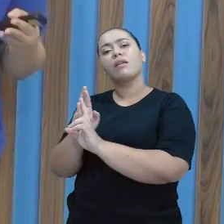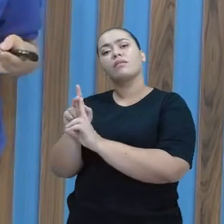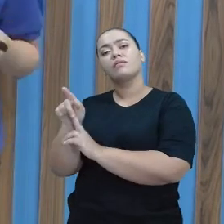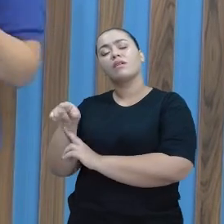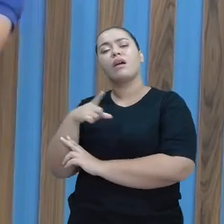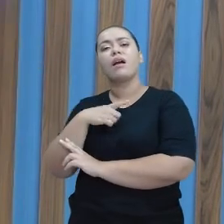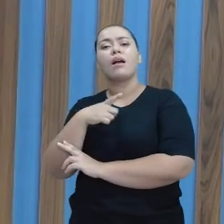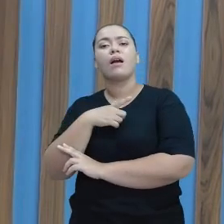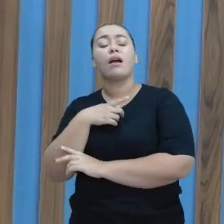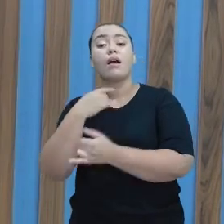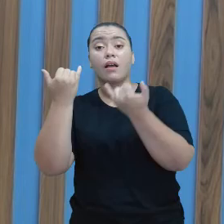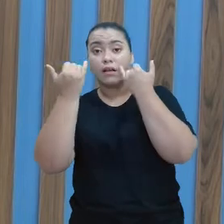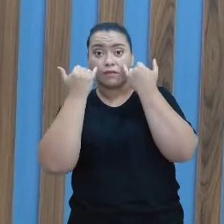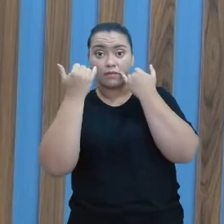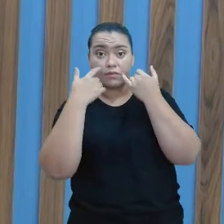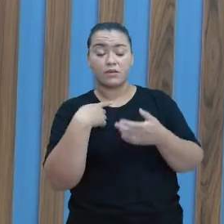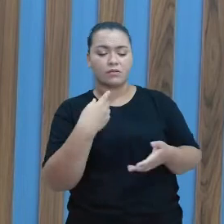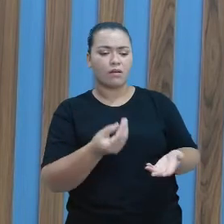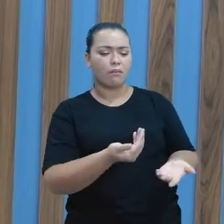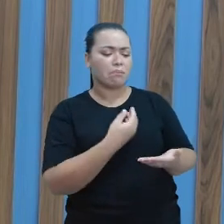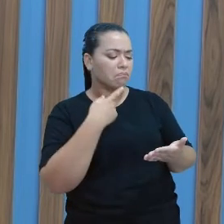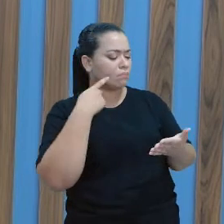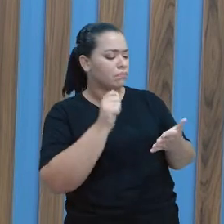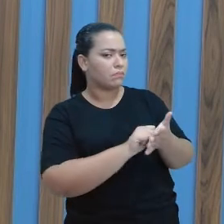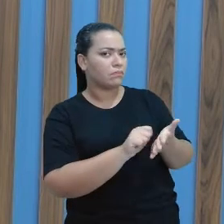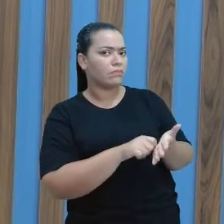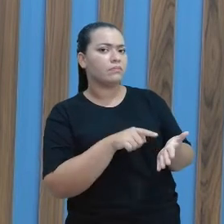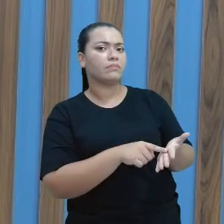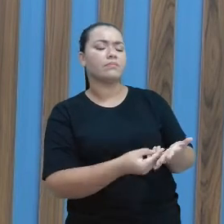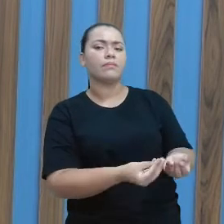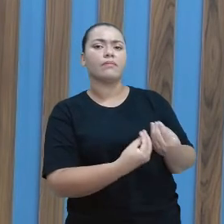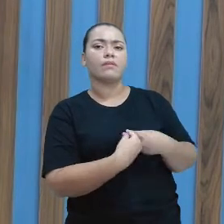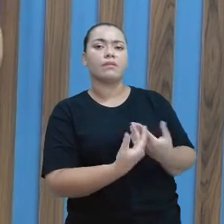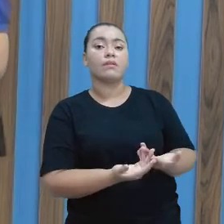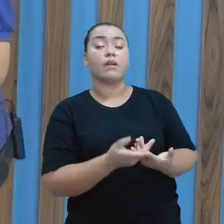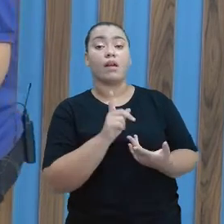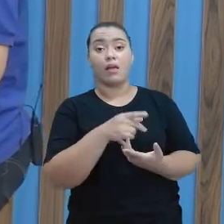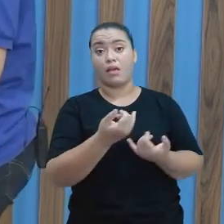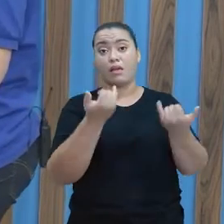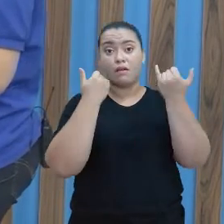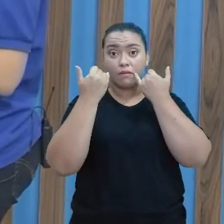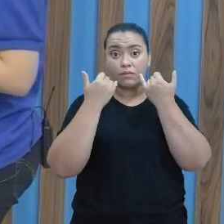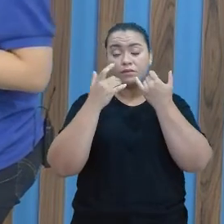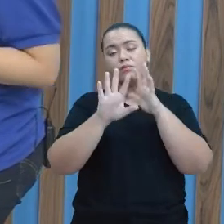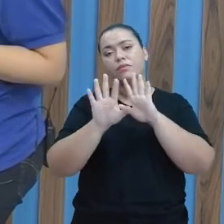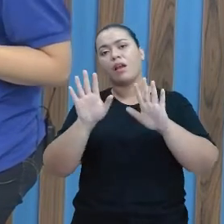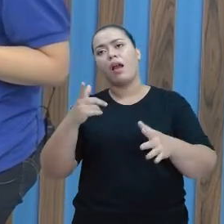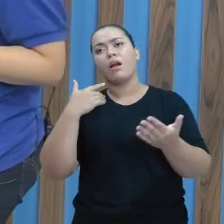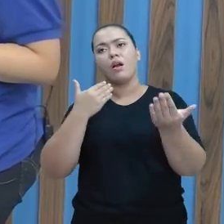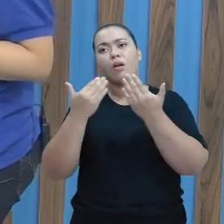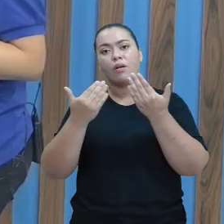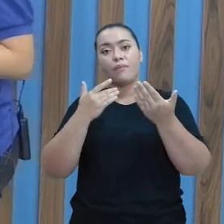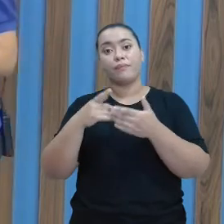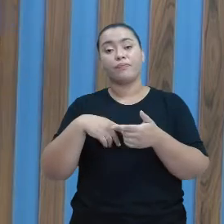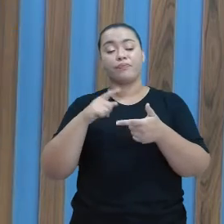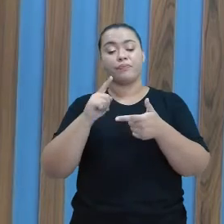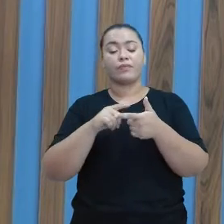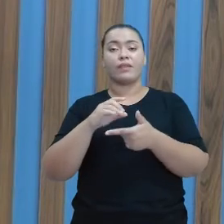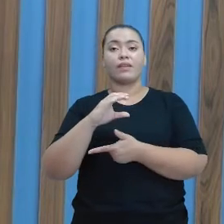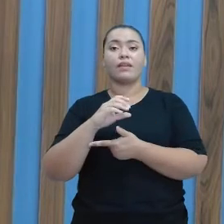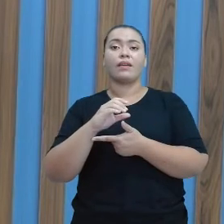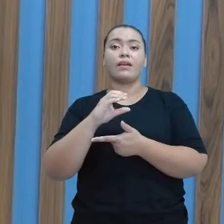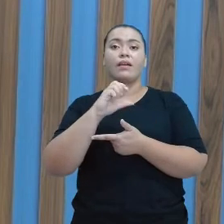as informações que a questão consegue me fornecer, que a questão consegue me dar. E aí, a gente pode comparar aqui, ó, o cateto oposto com o